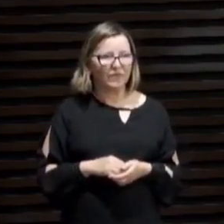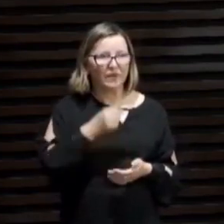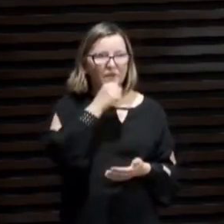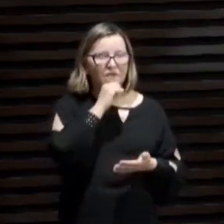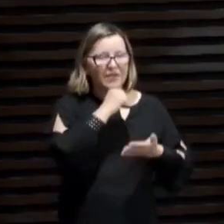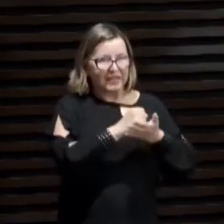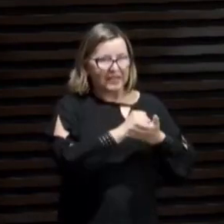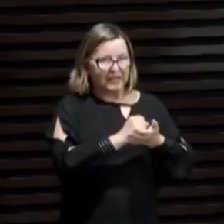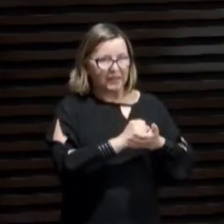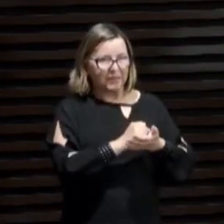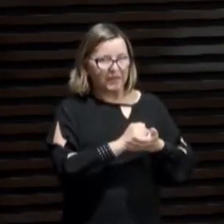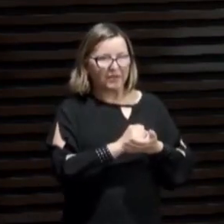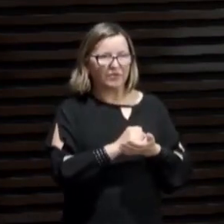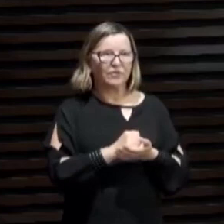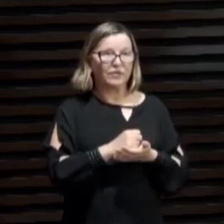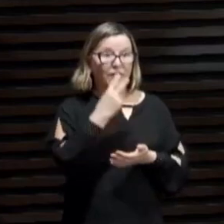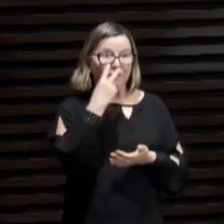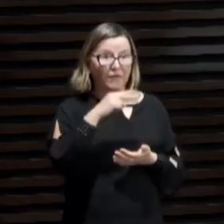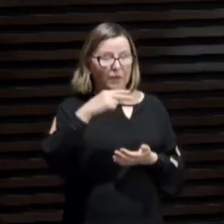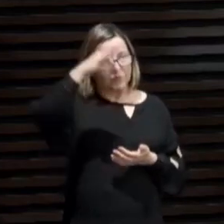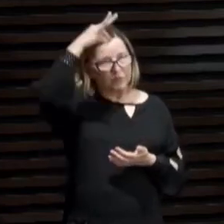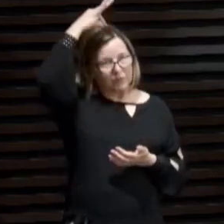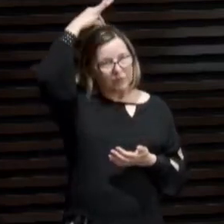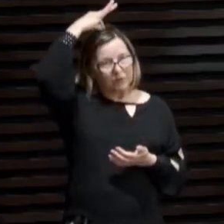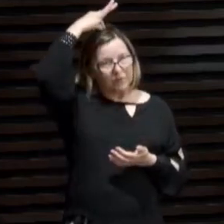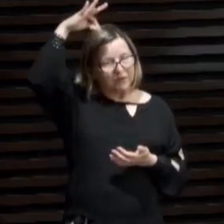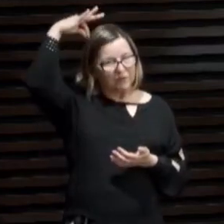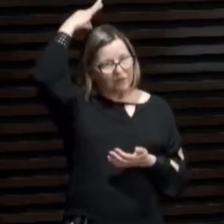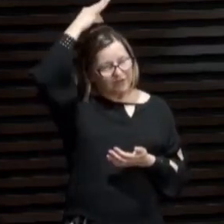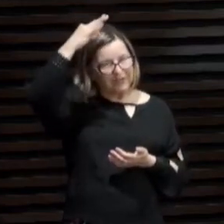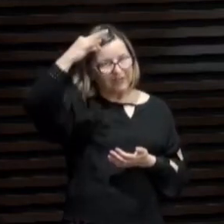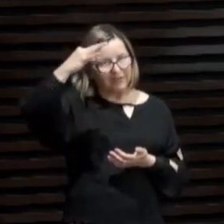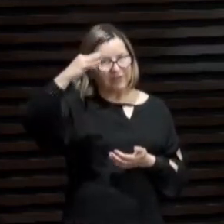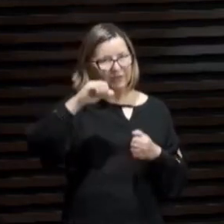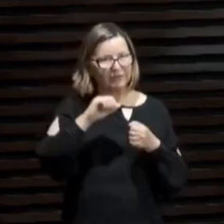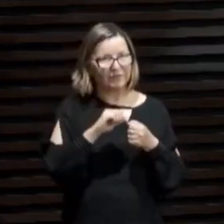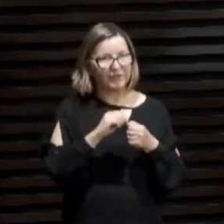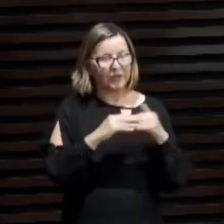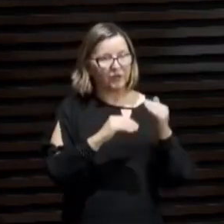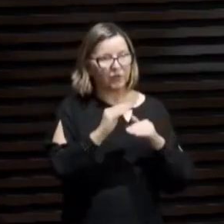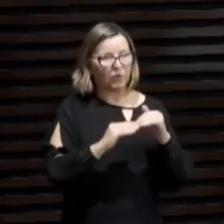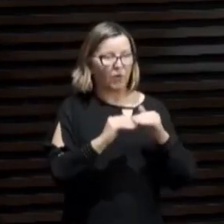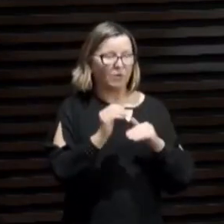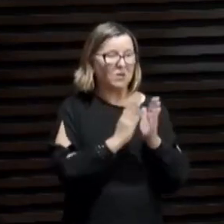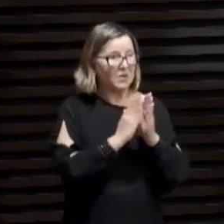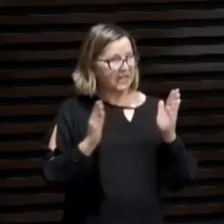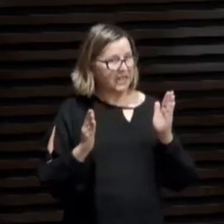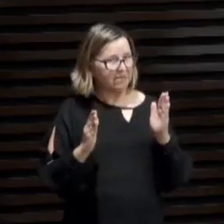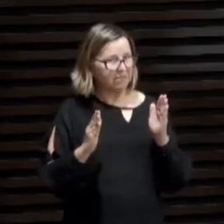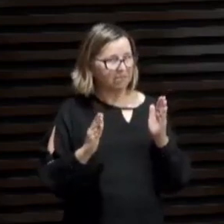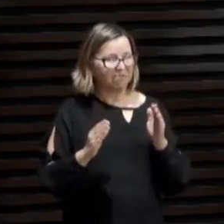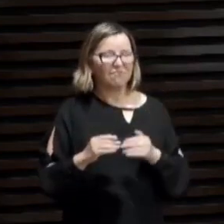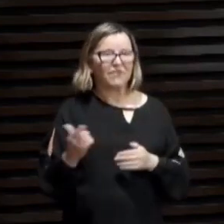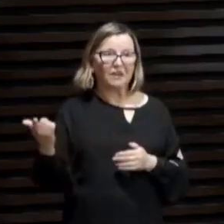você vê o Espírito Santo como uma presença temporária, porém muito real. Ele aparece de vez em quando,